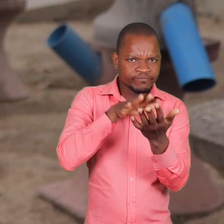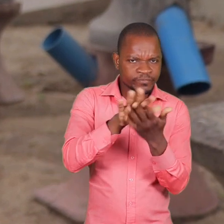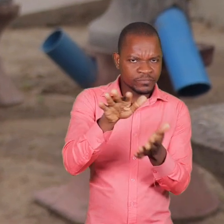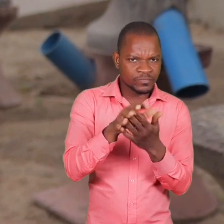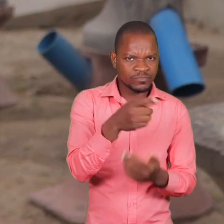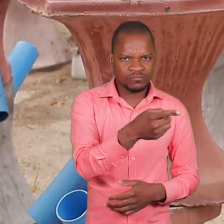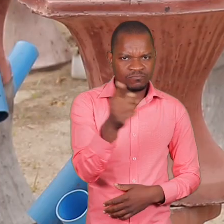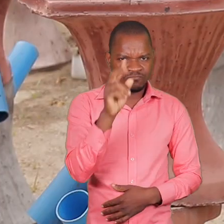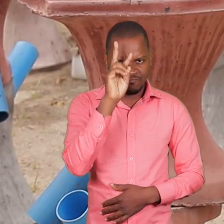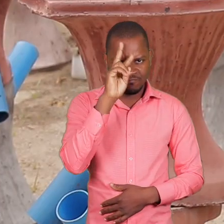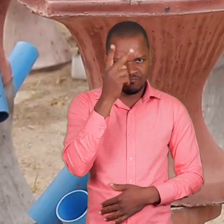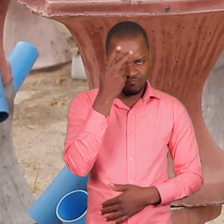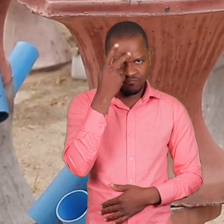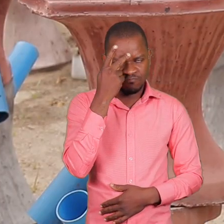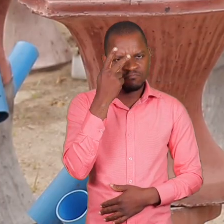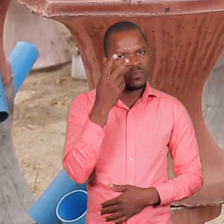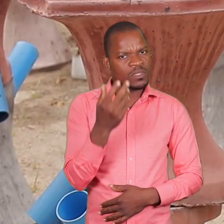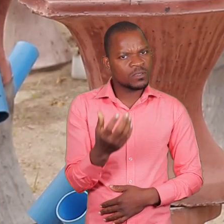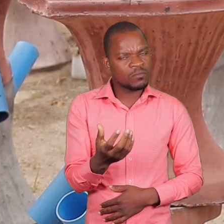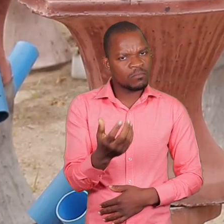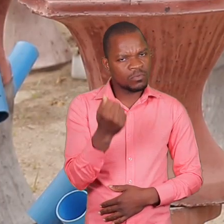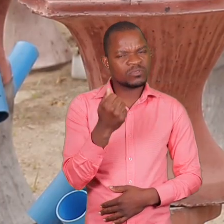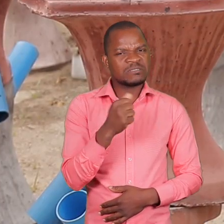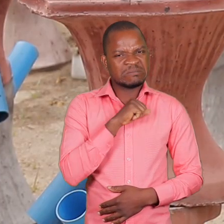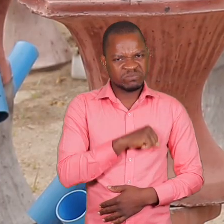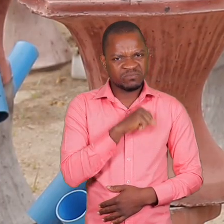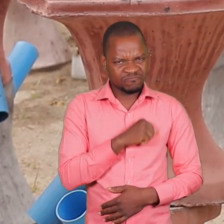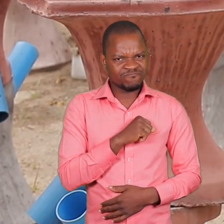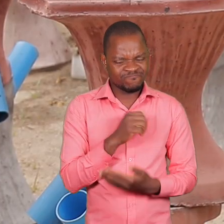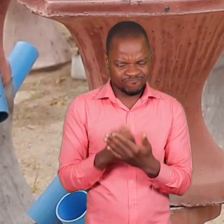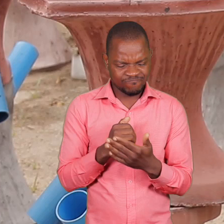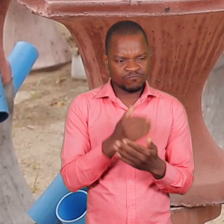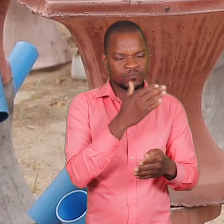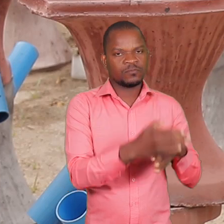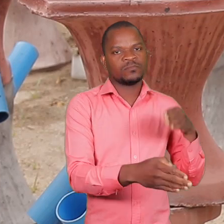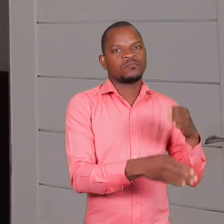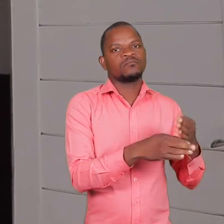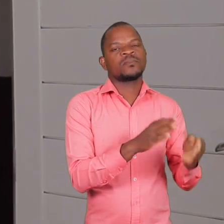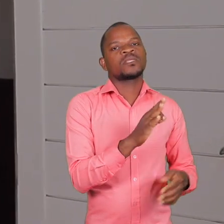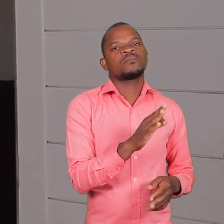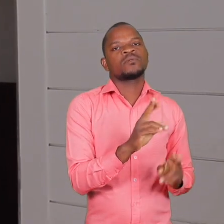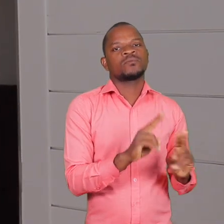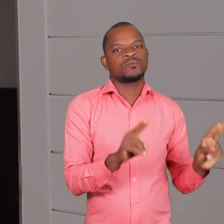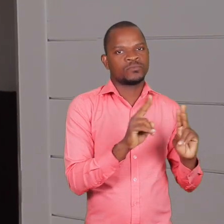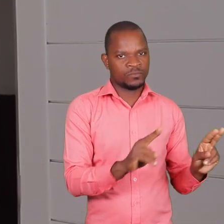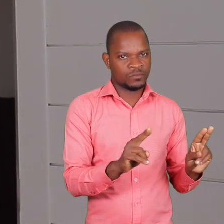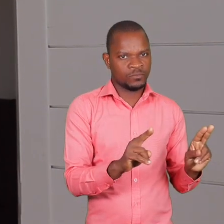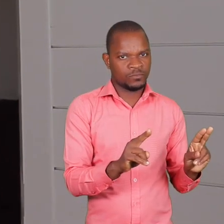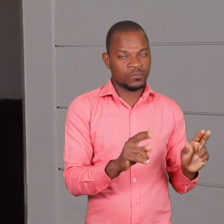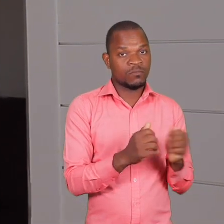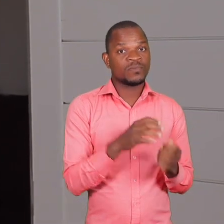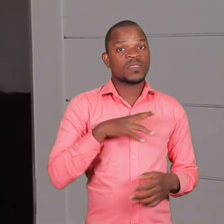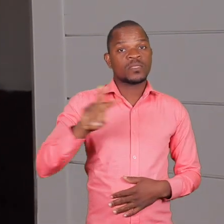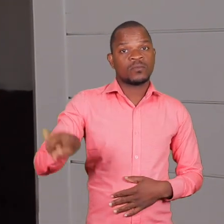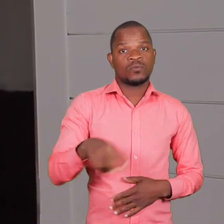menos, ou investirem a uma casa de banho com condições mínimas. Algumas